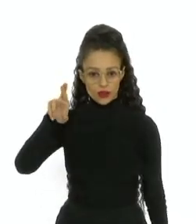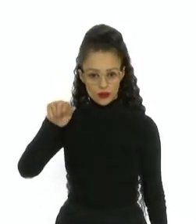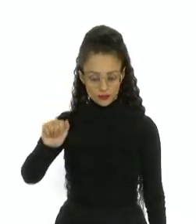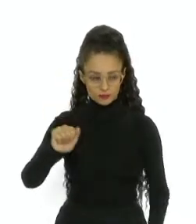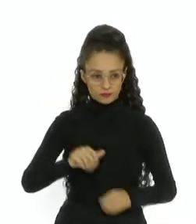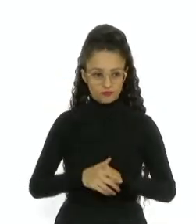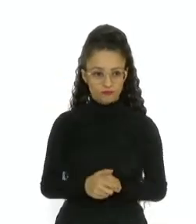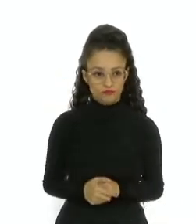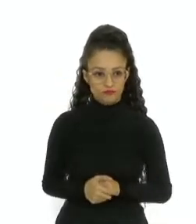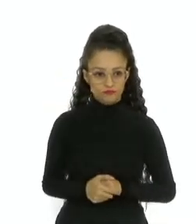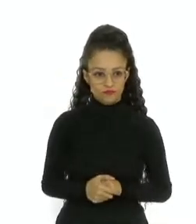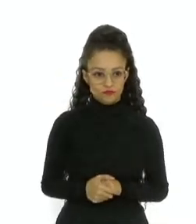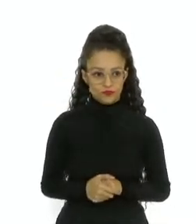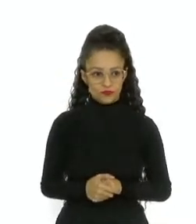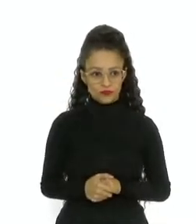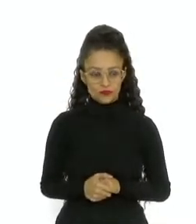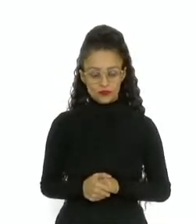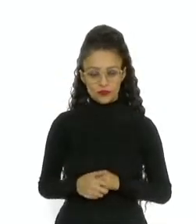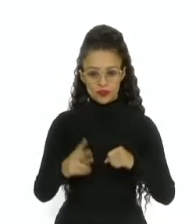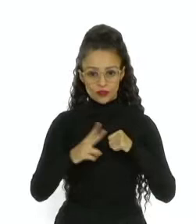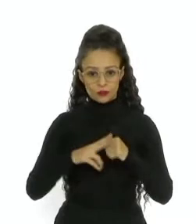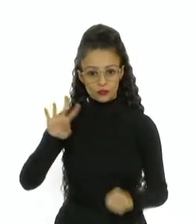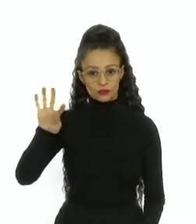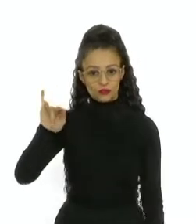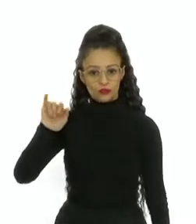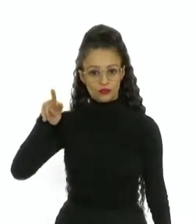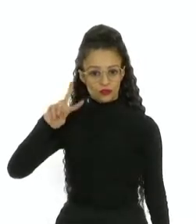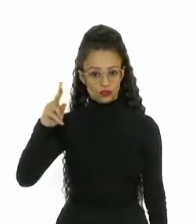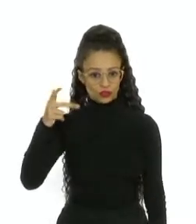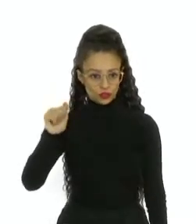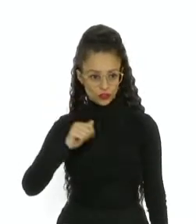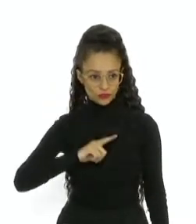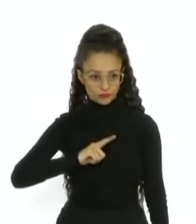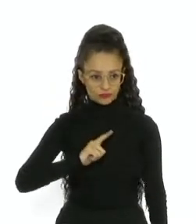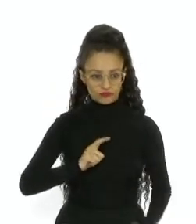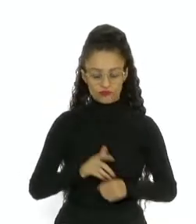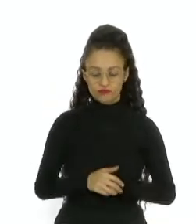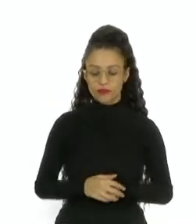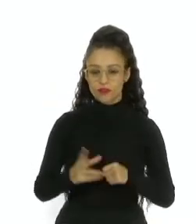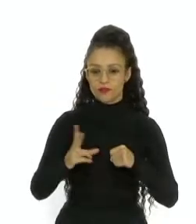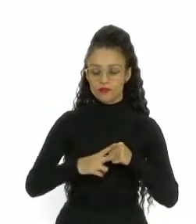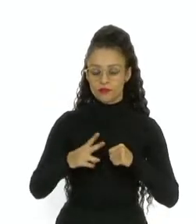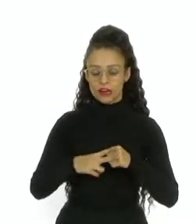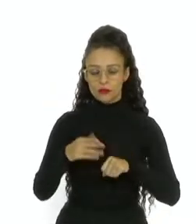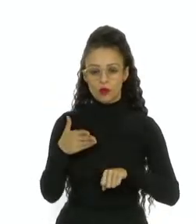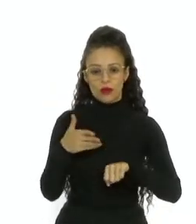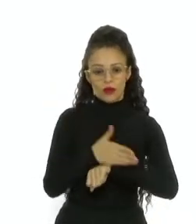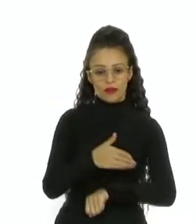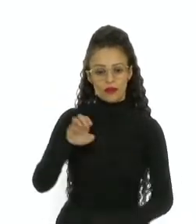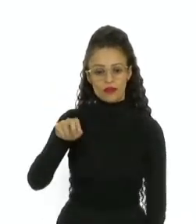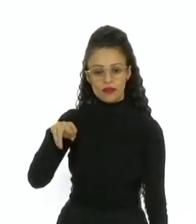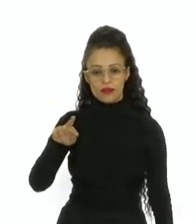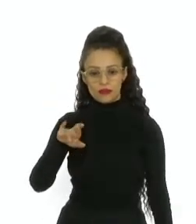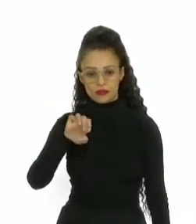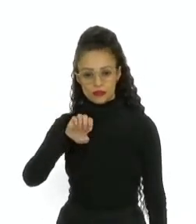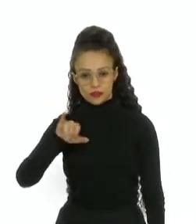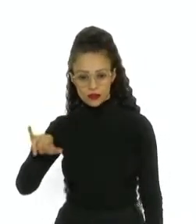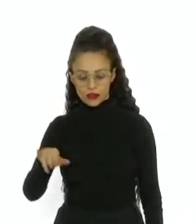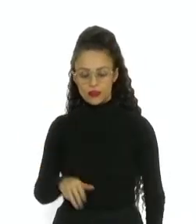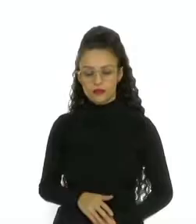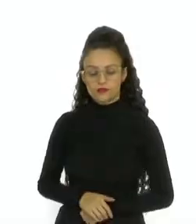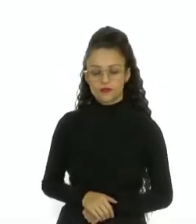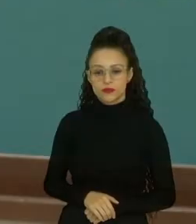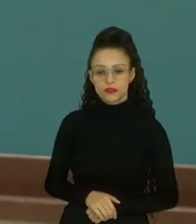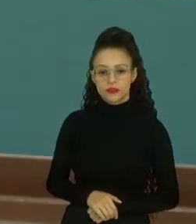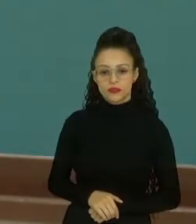era, certo? O verbo tinha, o verbo entrei e o verbo debochavam.